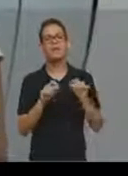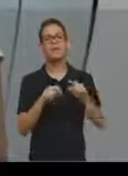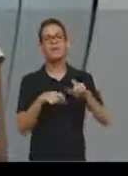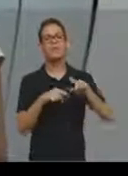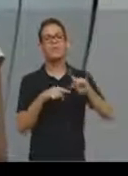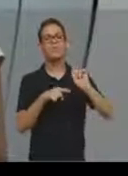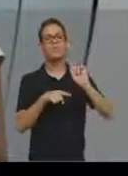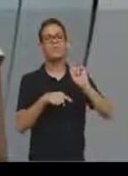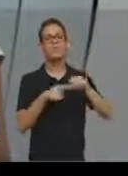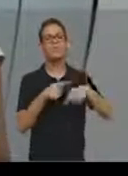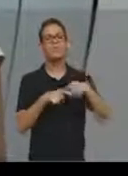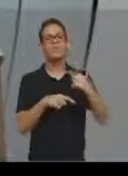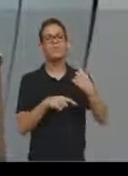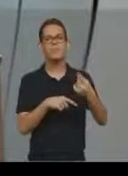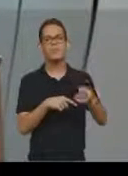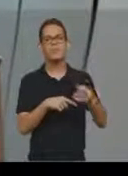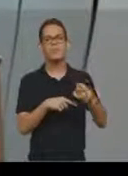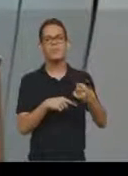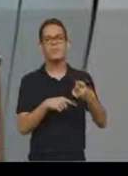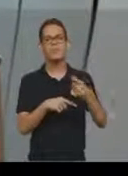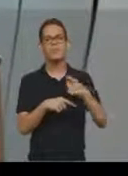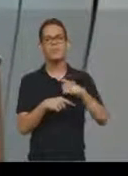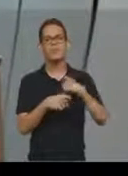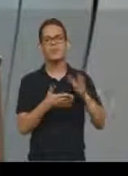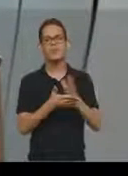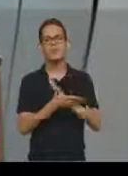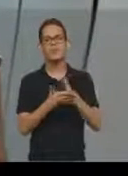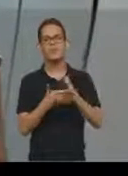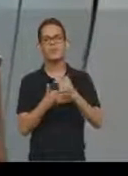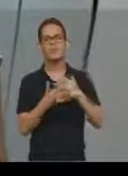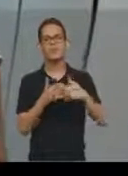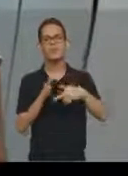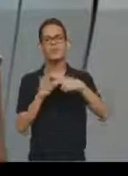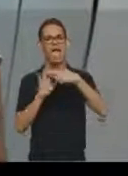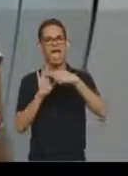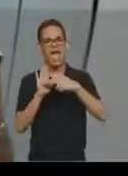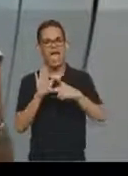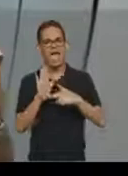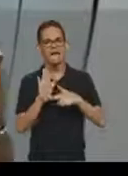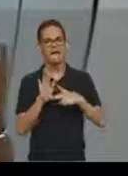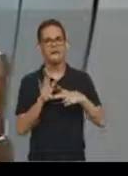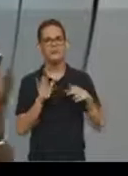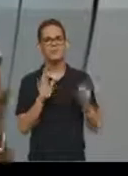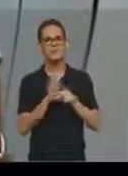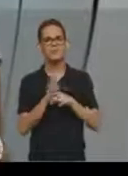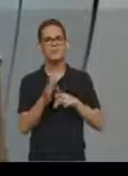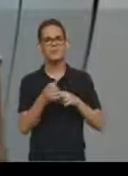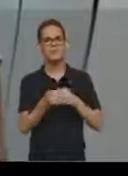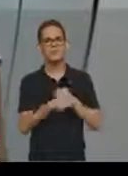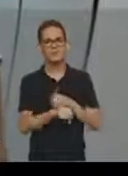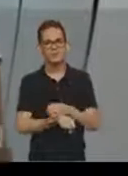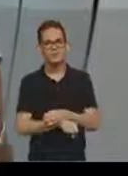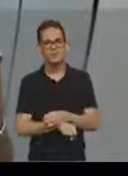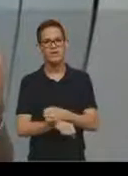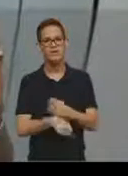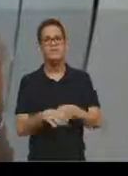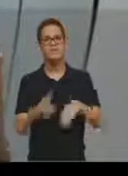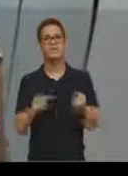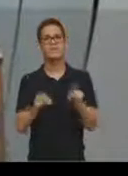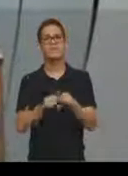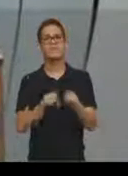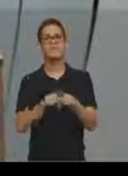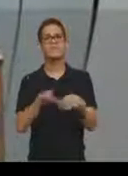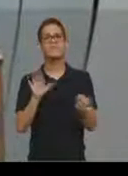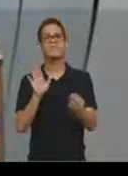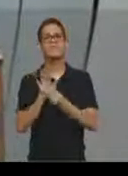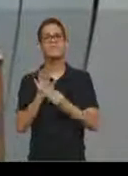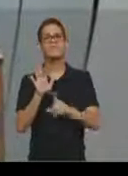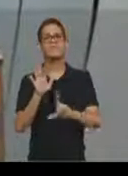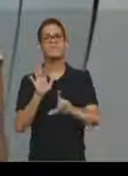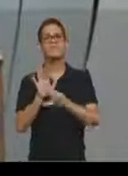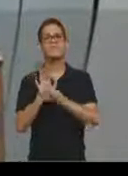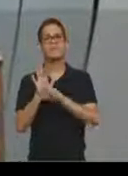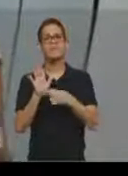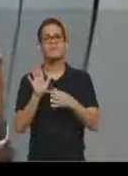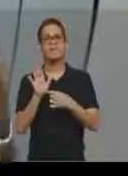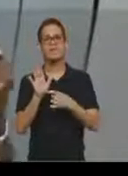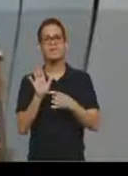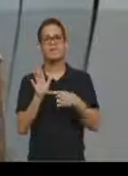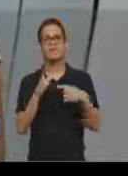né, regime de escravidão e a gente pensar da falta de legislação para que essa situação